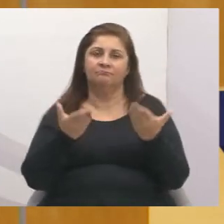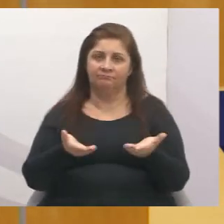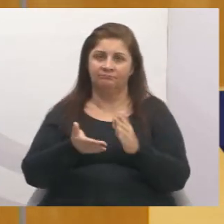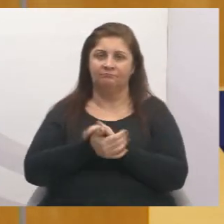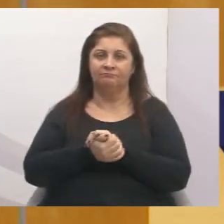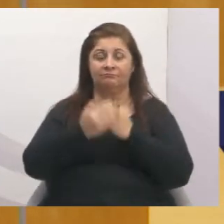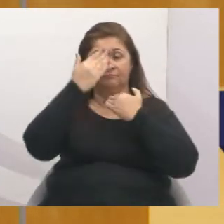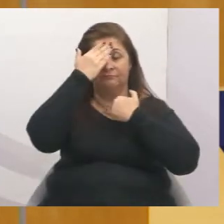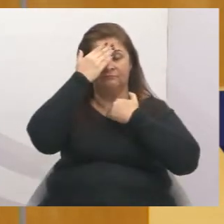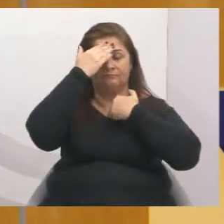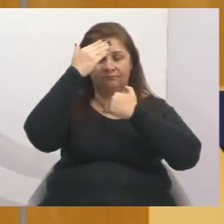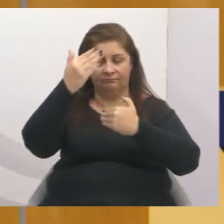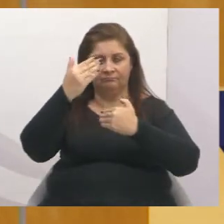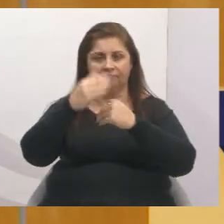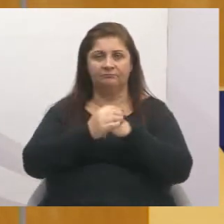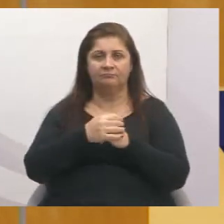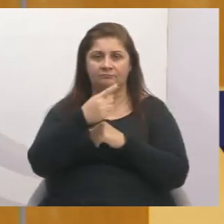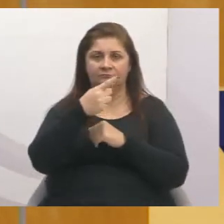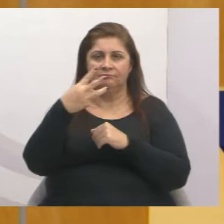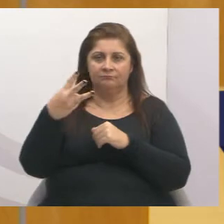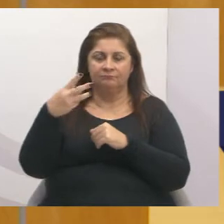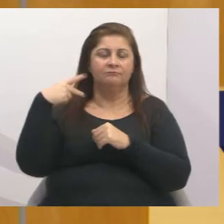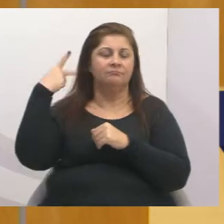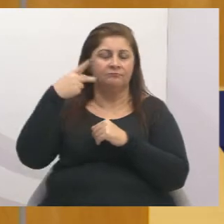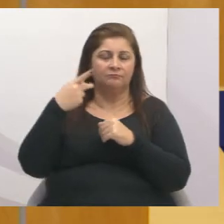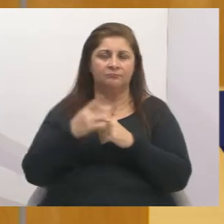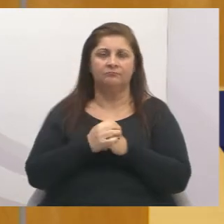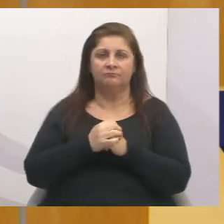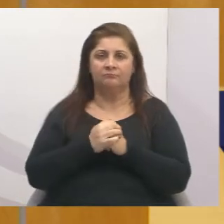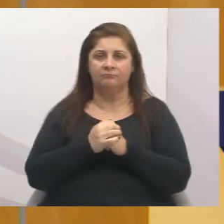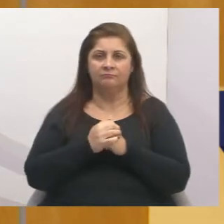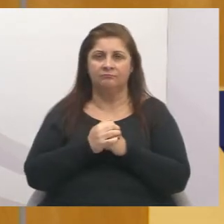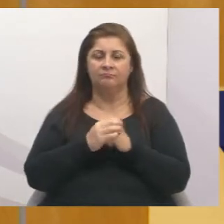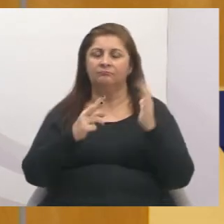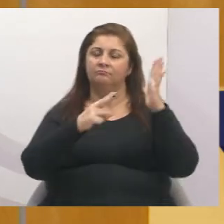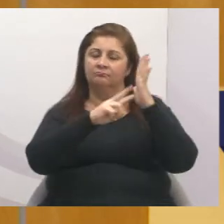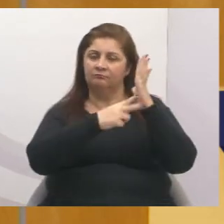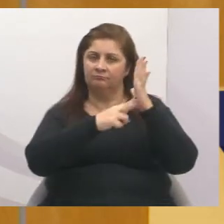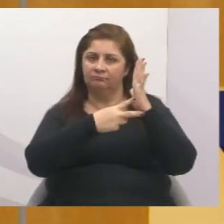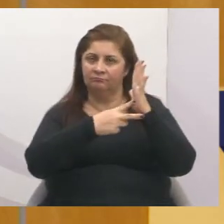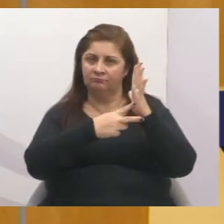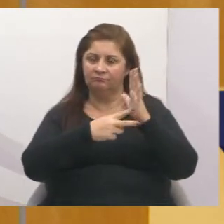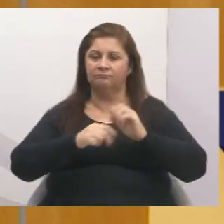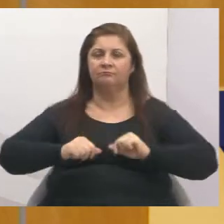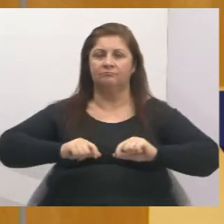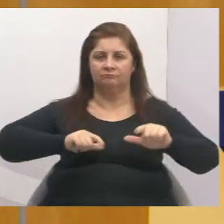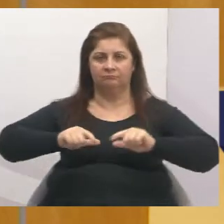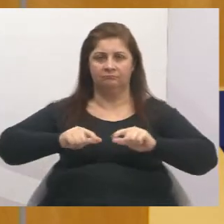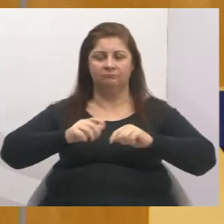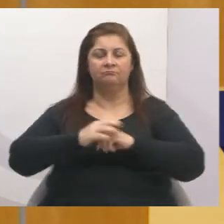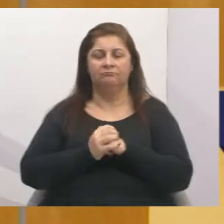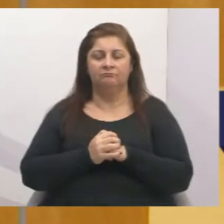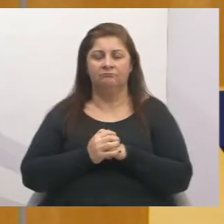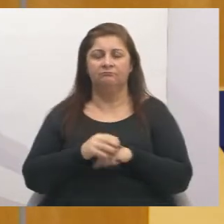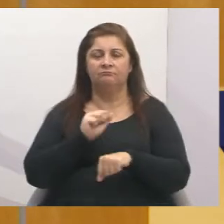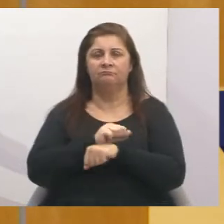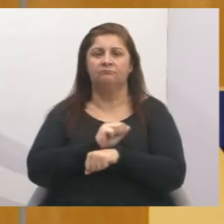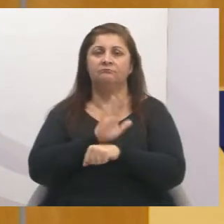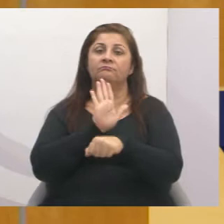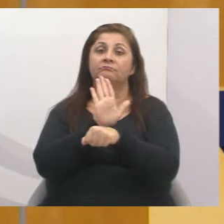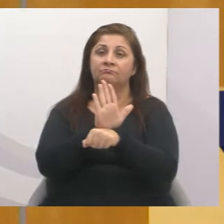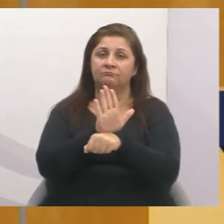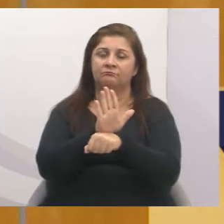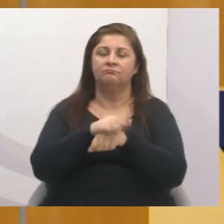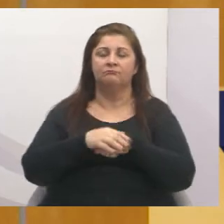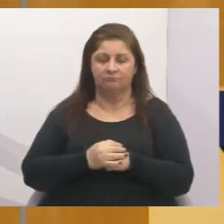meus agradecimentos finais aos 13 vereadores, aos dirigentes dos sindicatos, aos trabalhadores de modo geral, espero contribuir